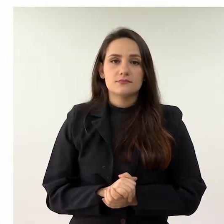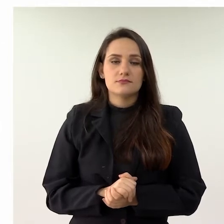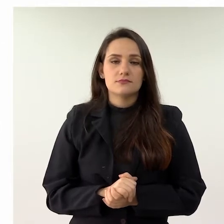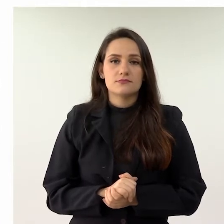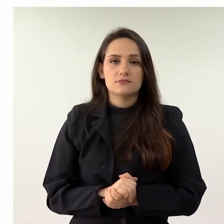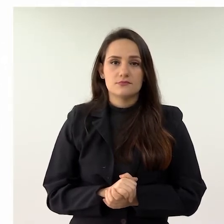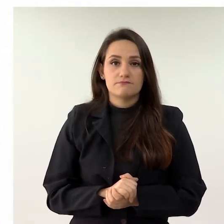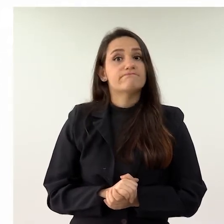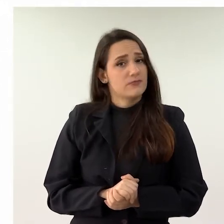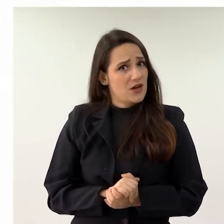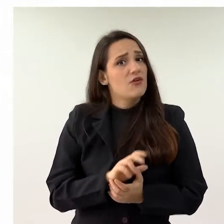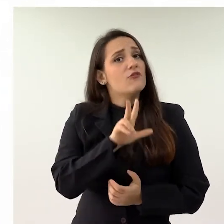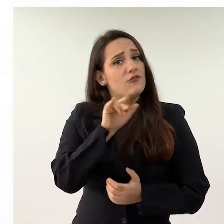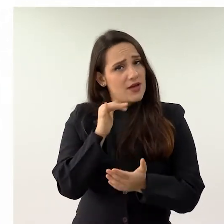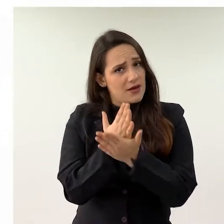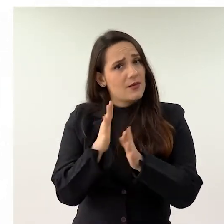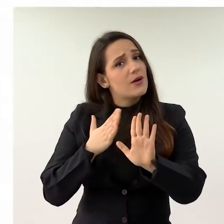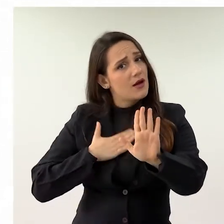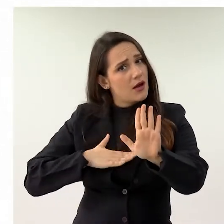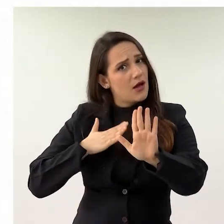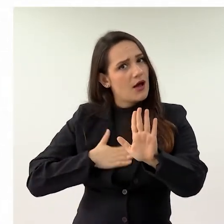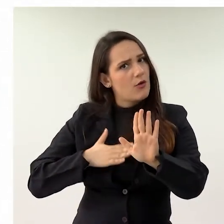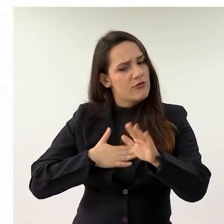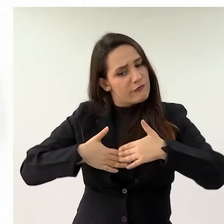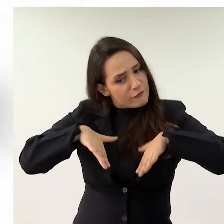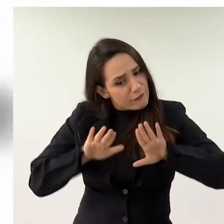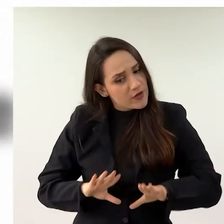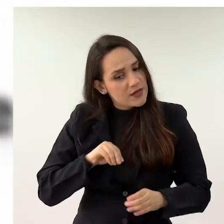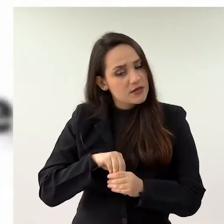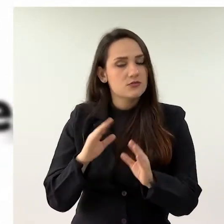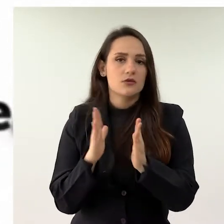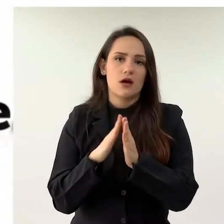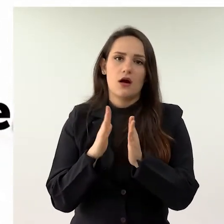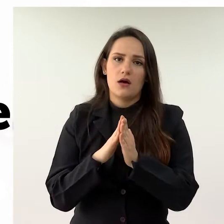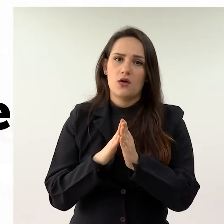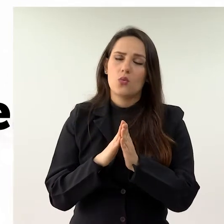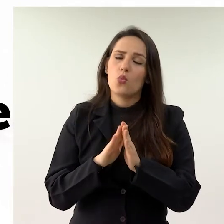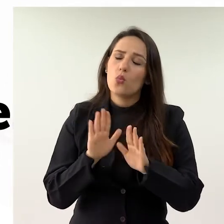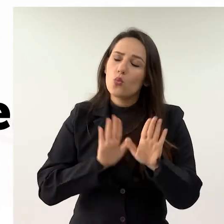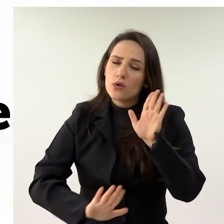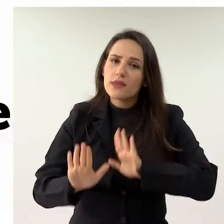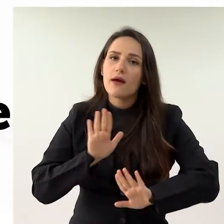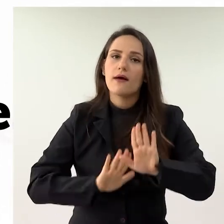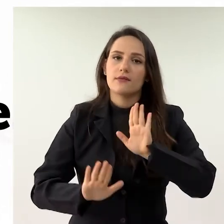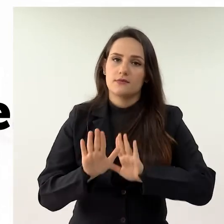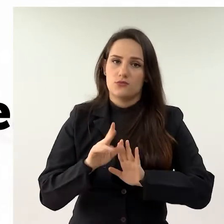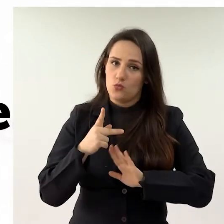Vai passar. Fique em casa, previna-se, faça a sua parte.